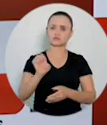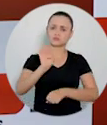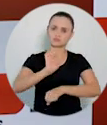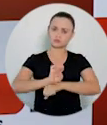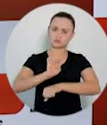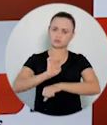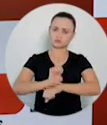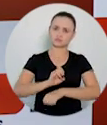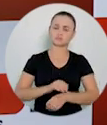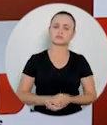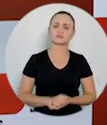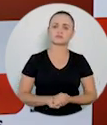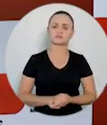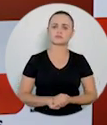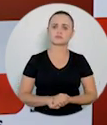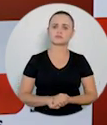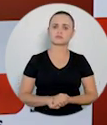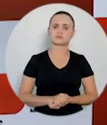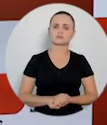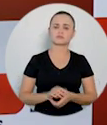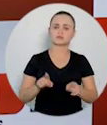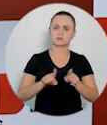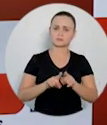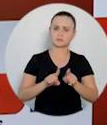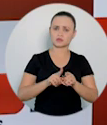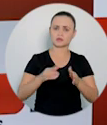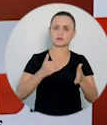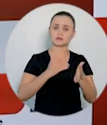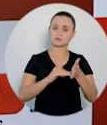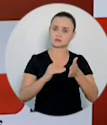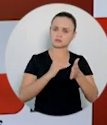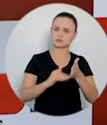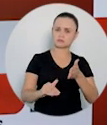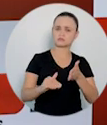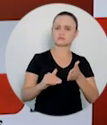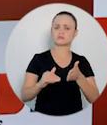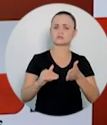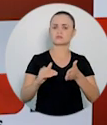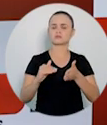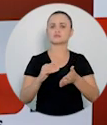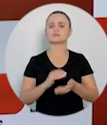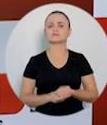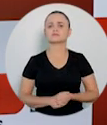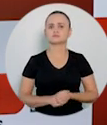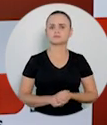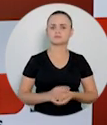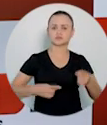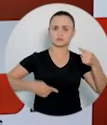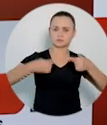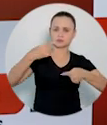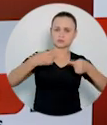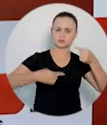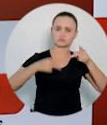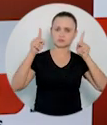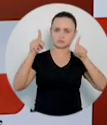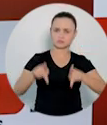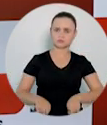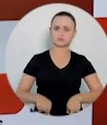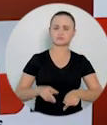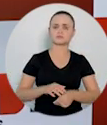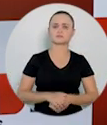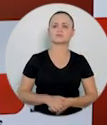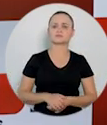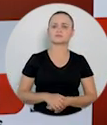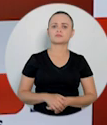Estado, contamos com a presença da Secretária de Políticas Públicas do município, das delegadas da Delegacia da